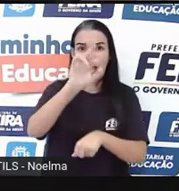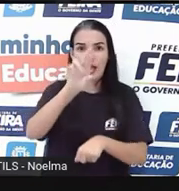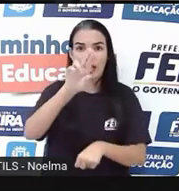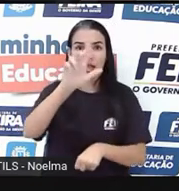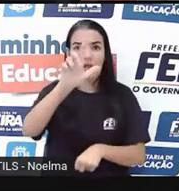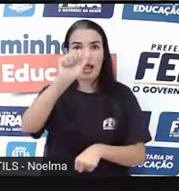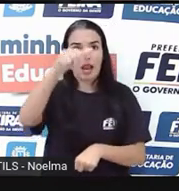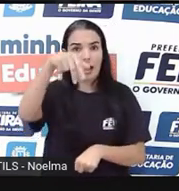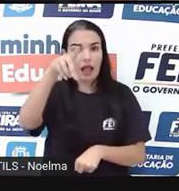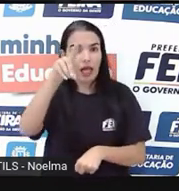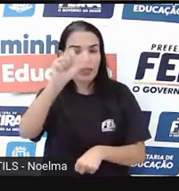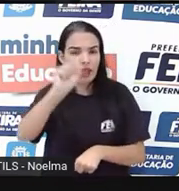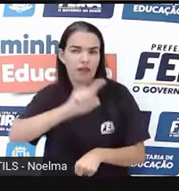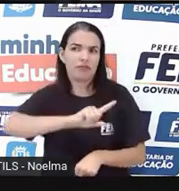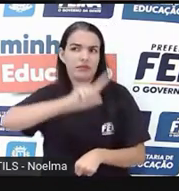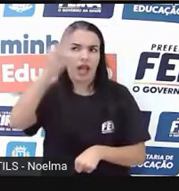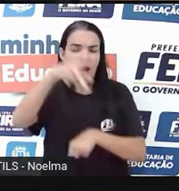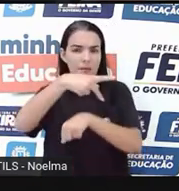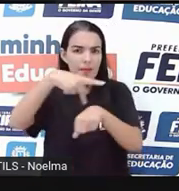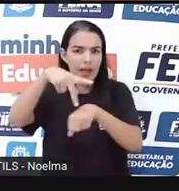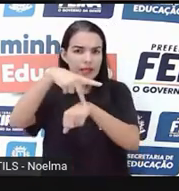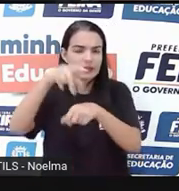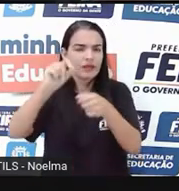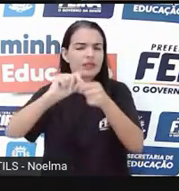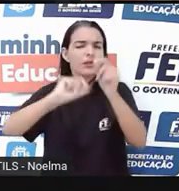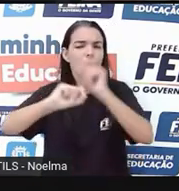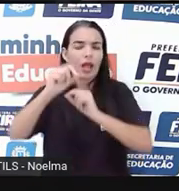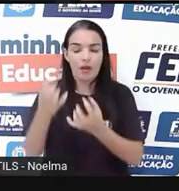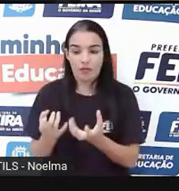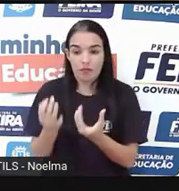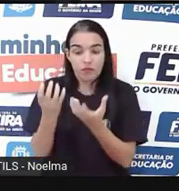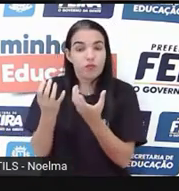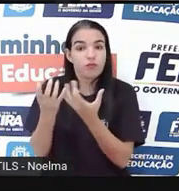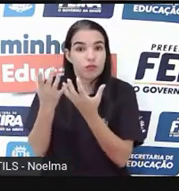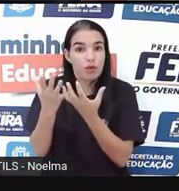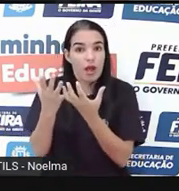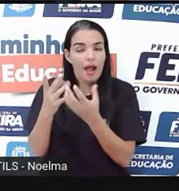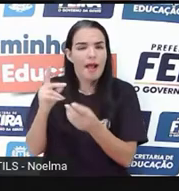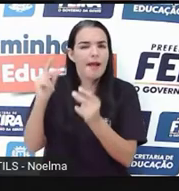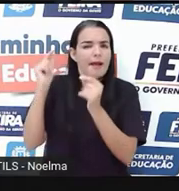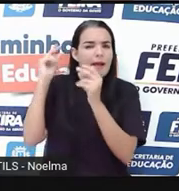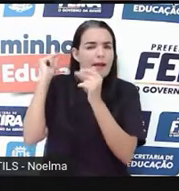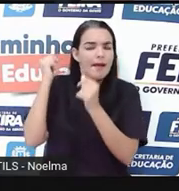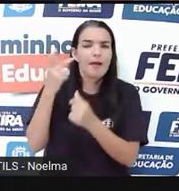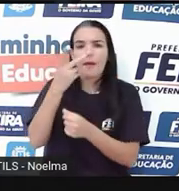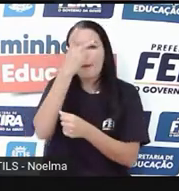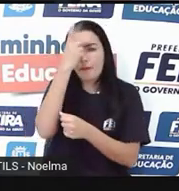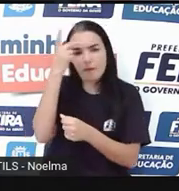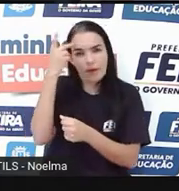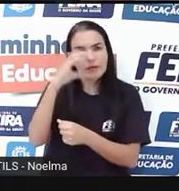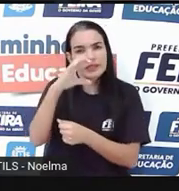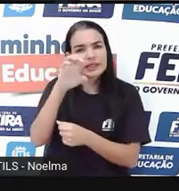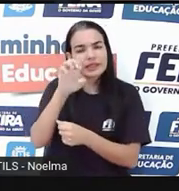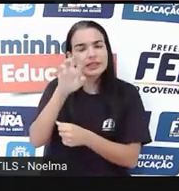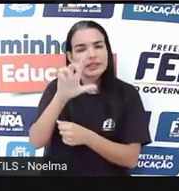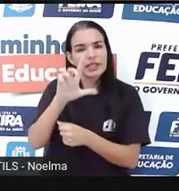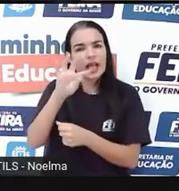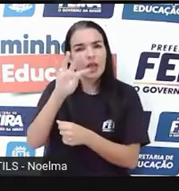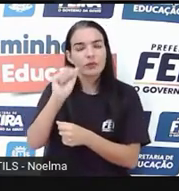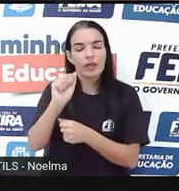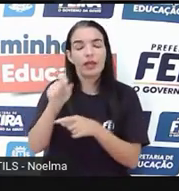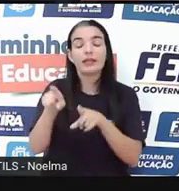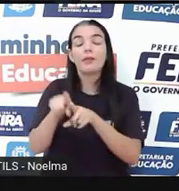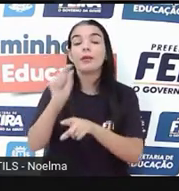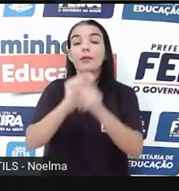pessoas acendem fogueiras, como os povos celtas faziam nas origens das festas. E as crianças passeiam